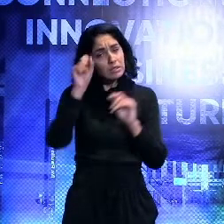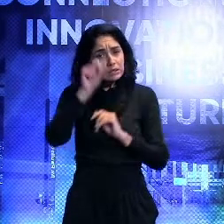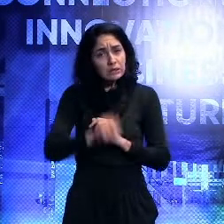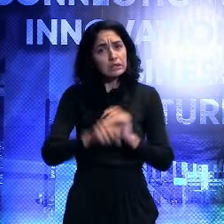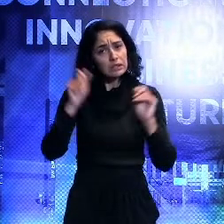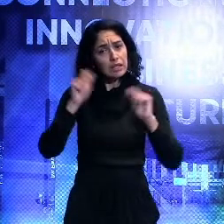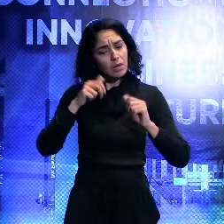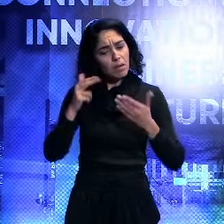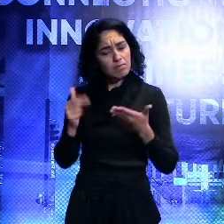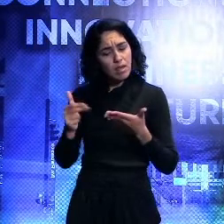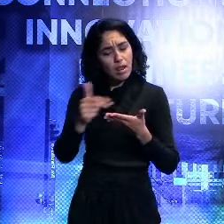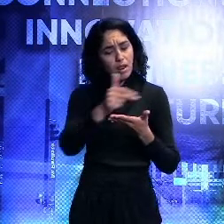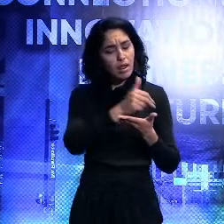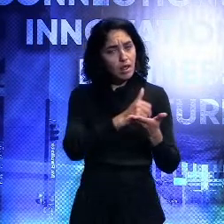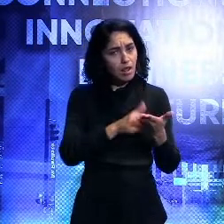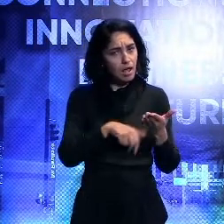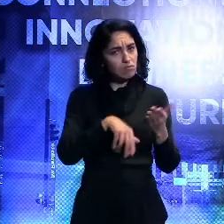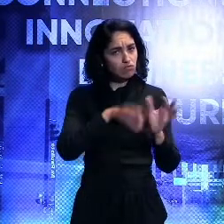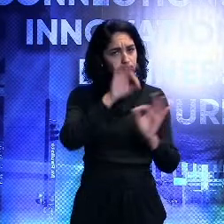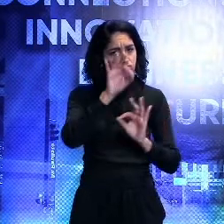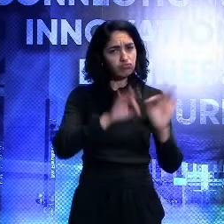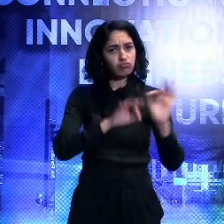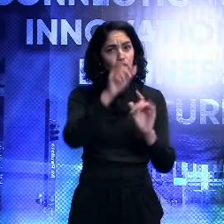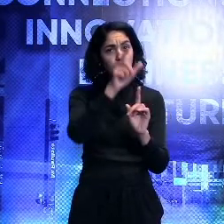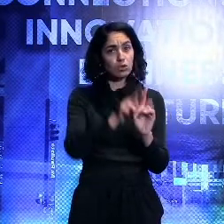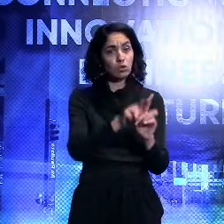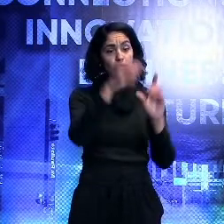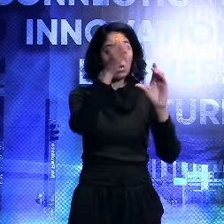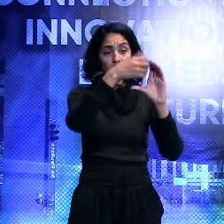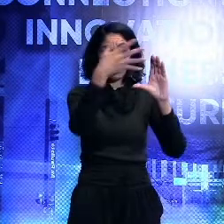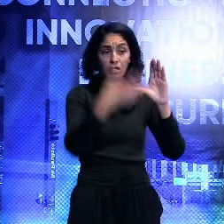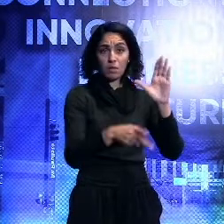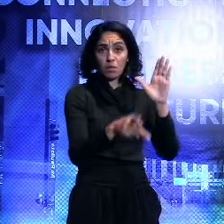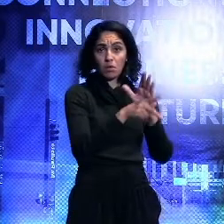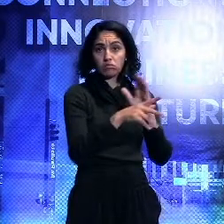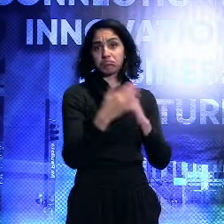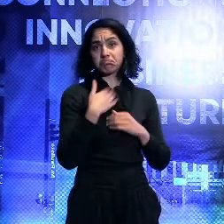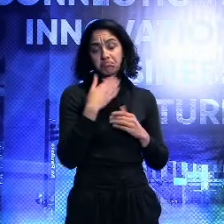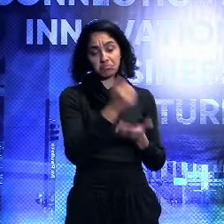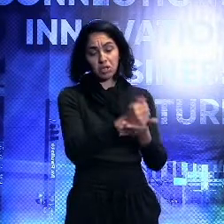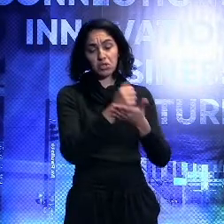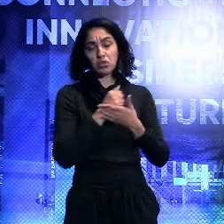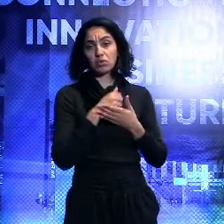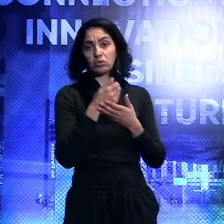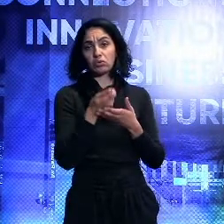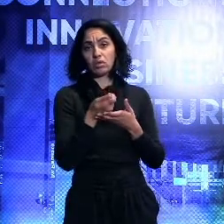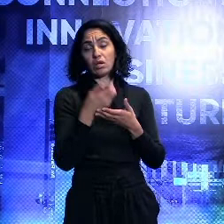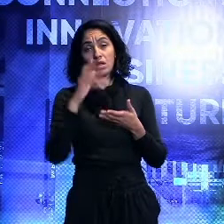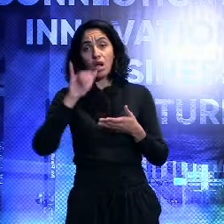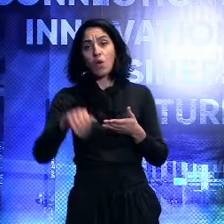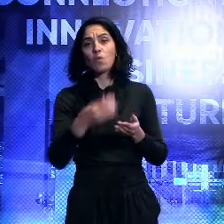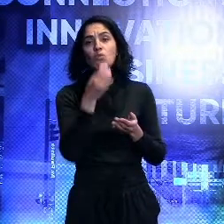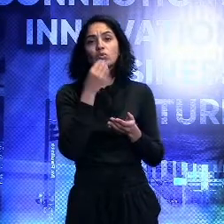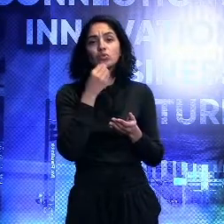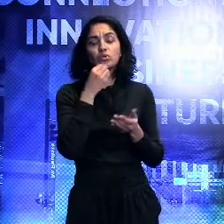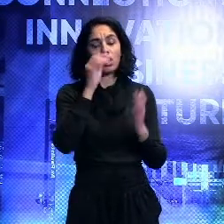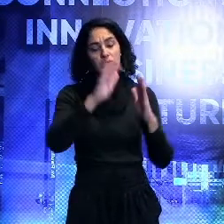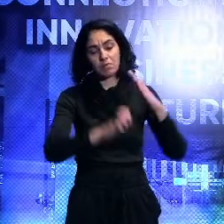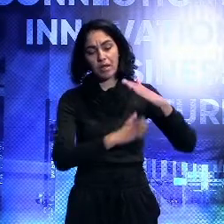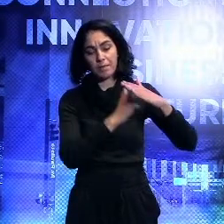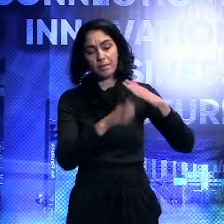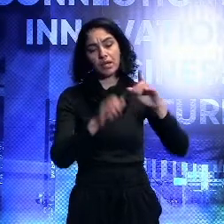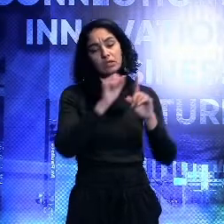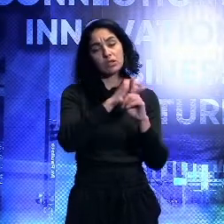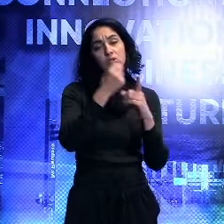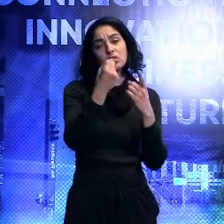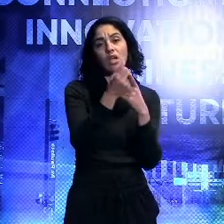desenhar personas com essas características que se encaixam no nosso negócio e podem trazer oportunidades para a empresa e oportunidades sociais